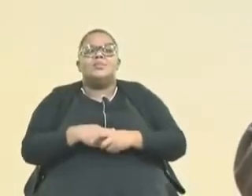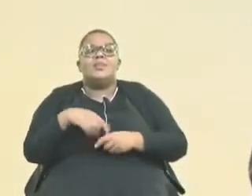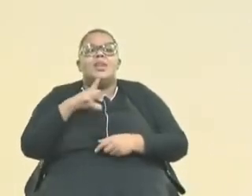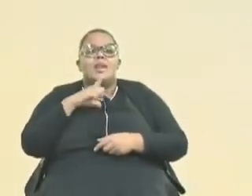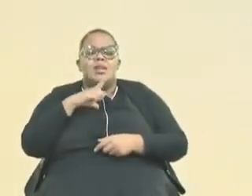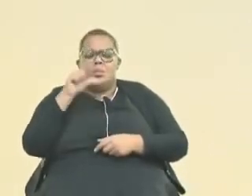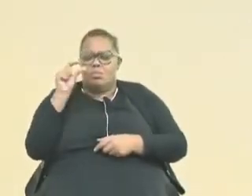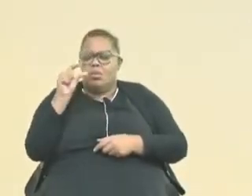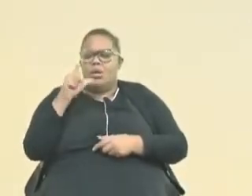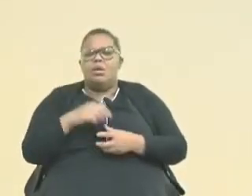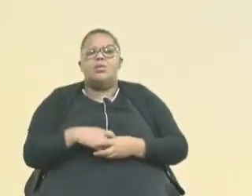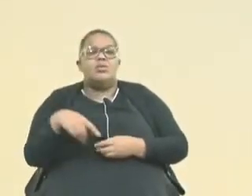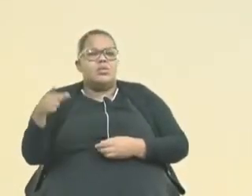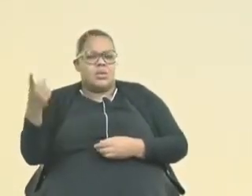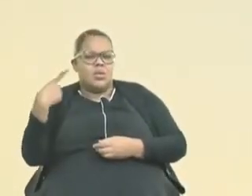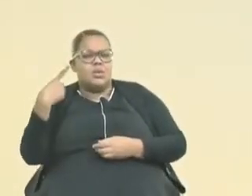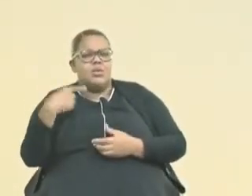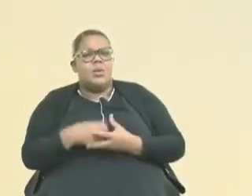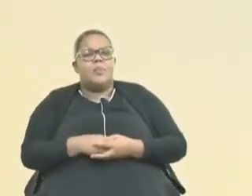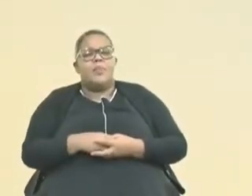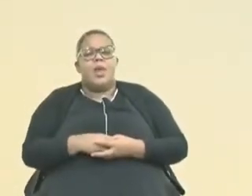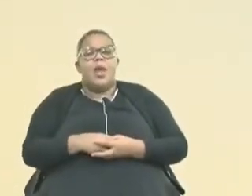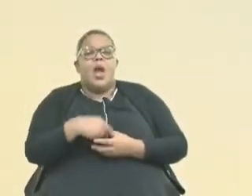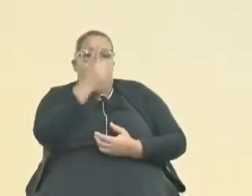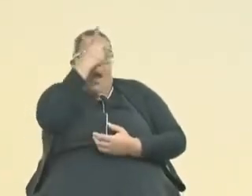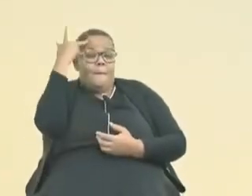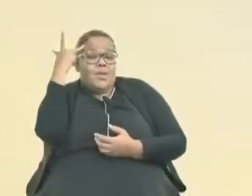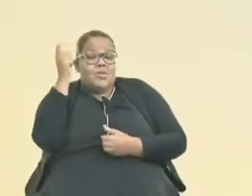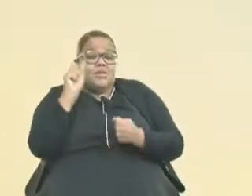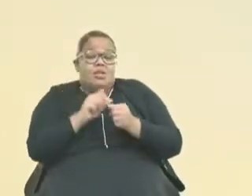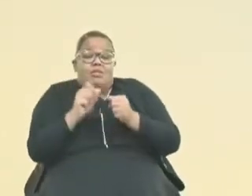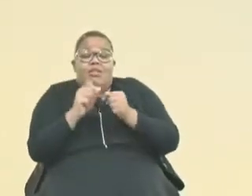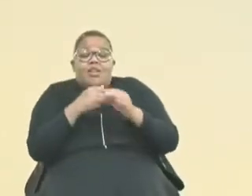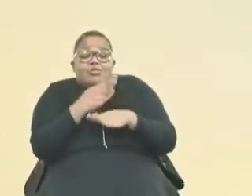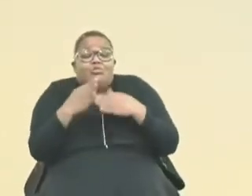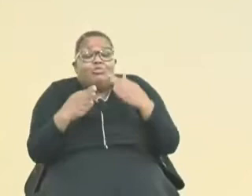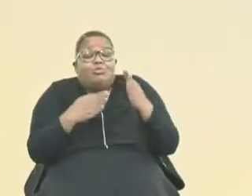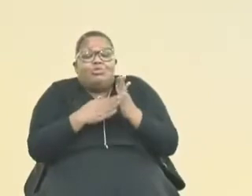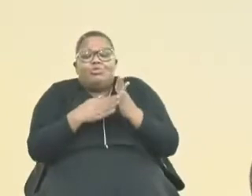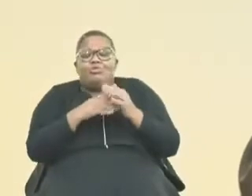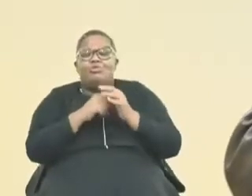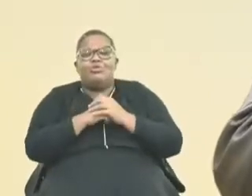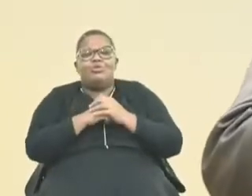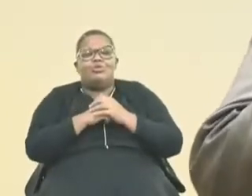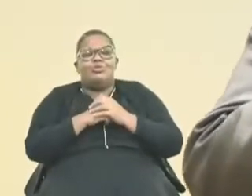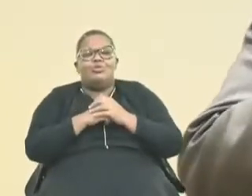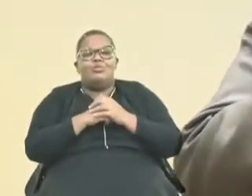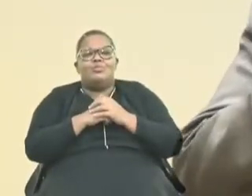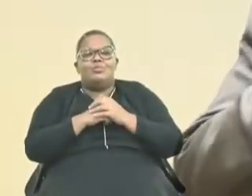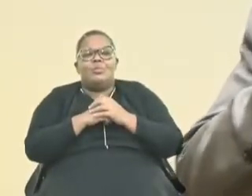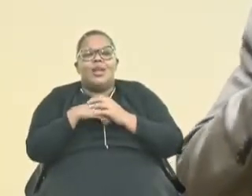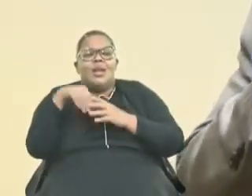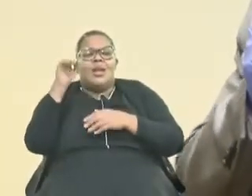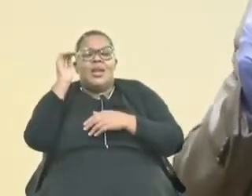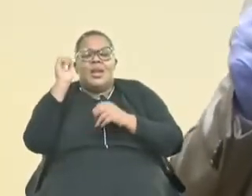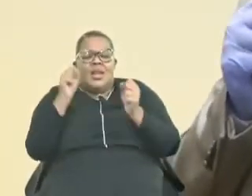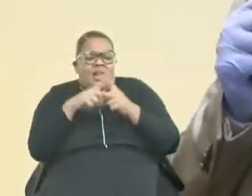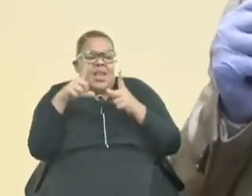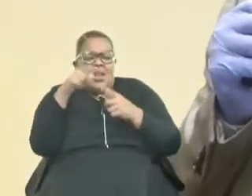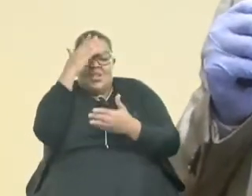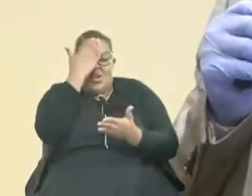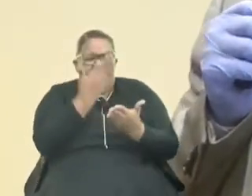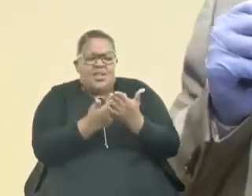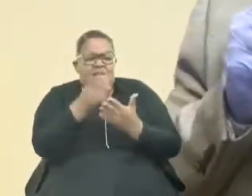pouquinho aqui o ser humano faz de conta que não sabe que está acontecendo mais sábado se você não é mais quem você